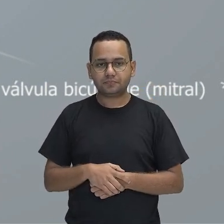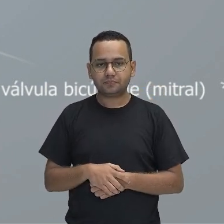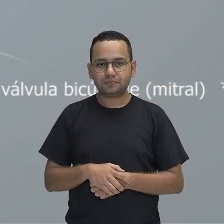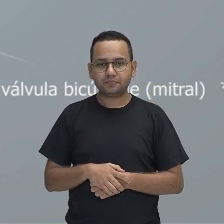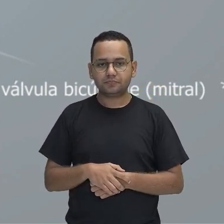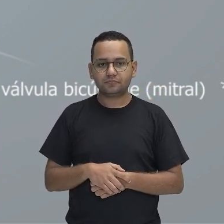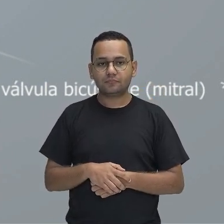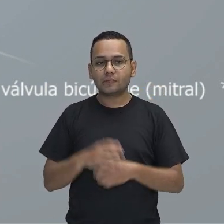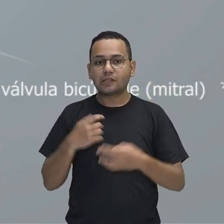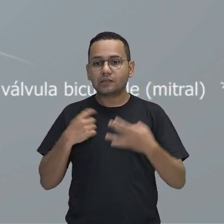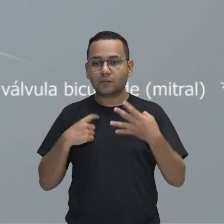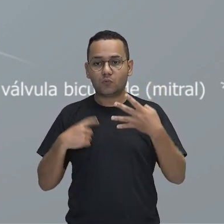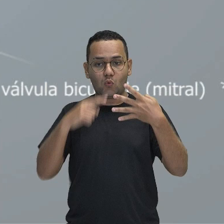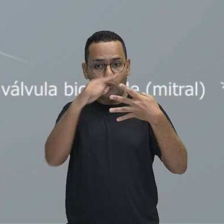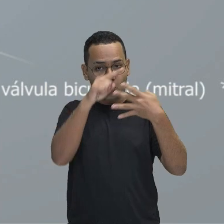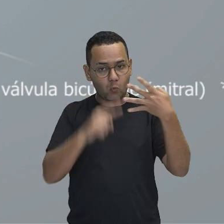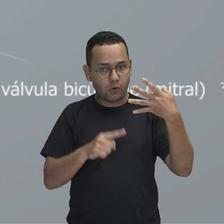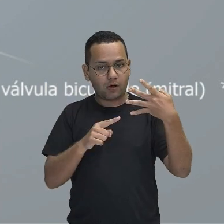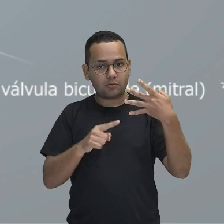4 válvulas